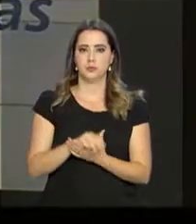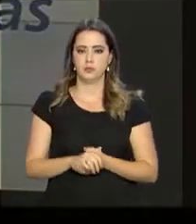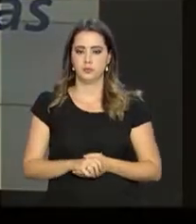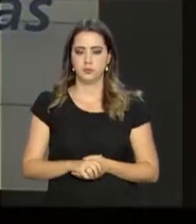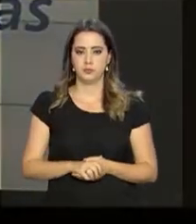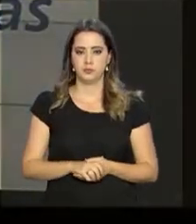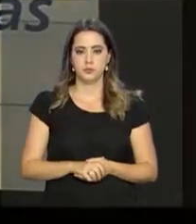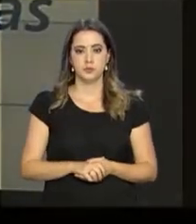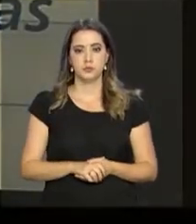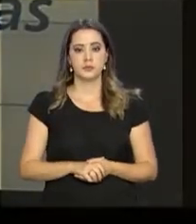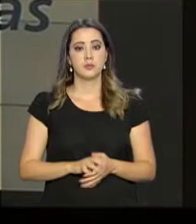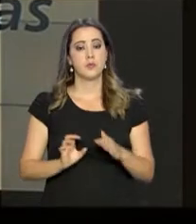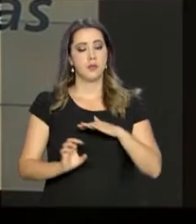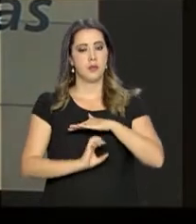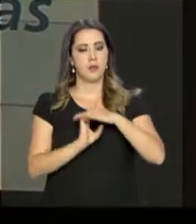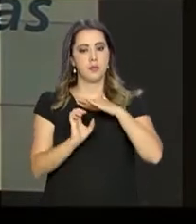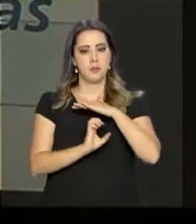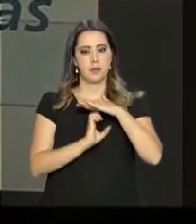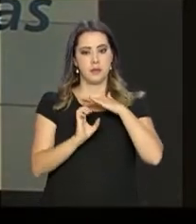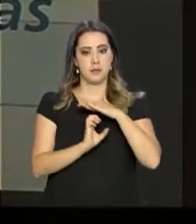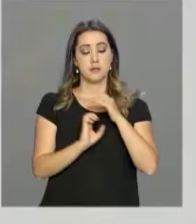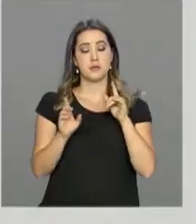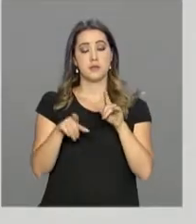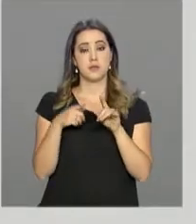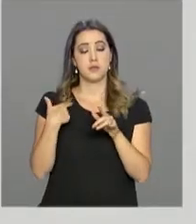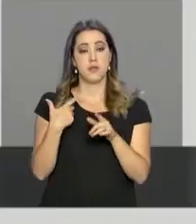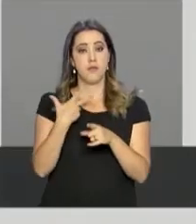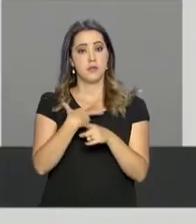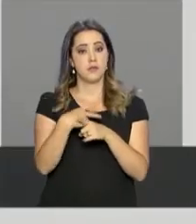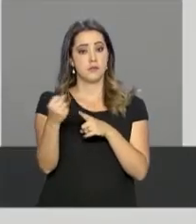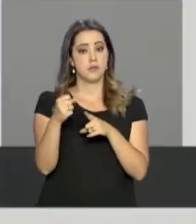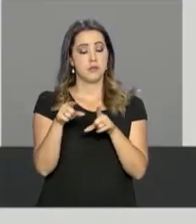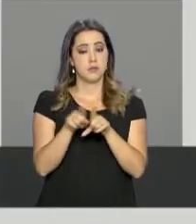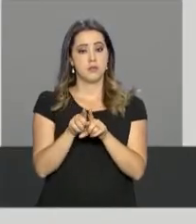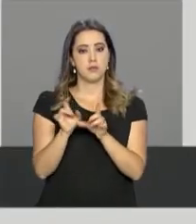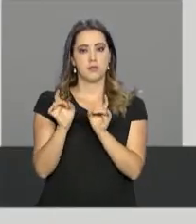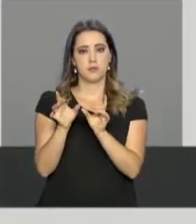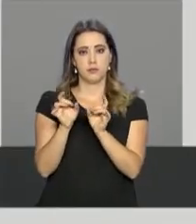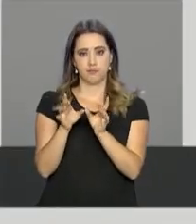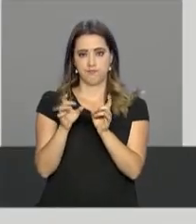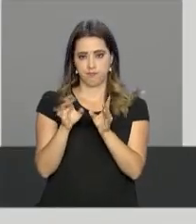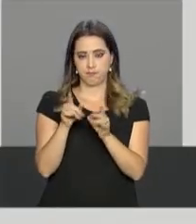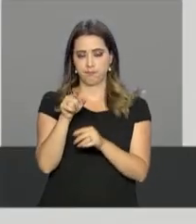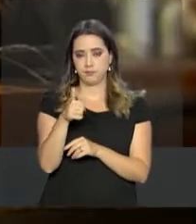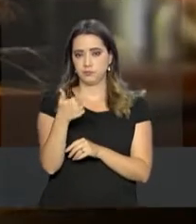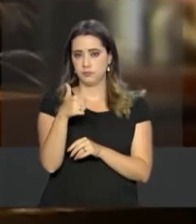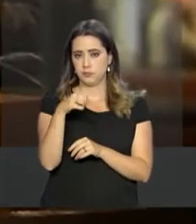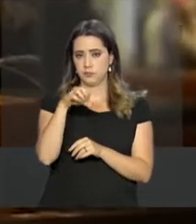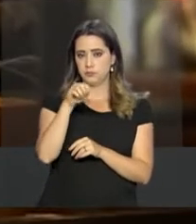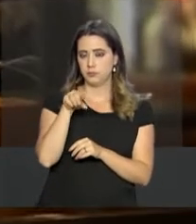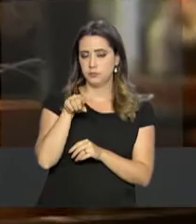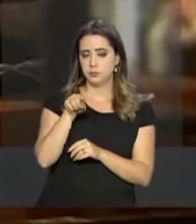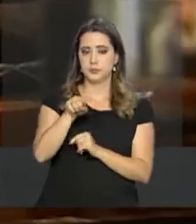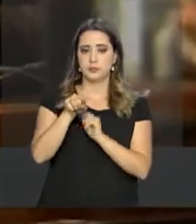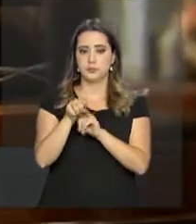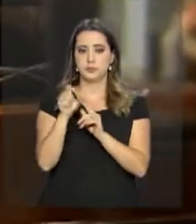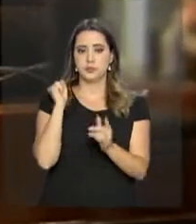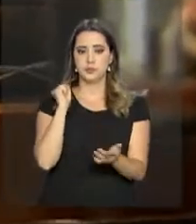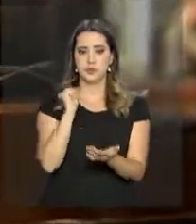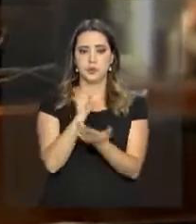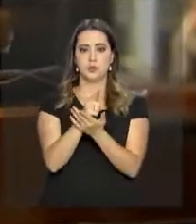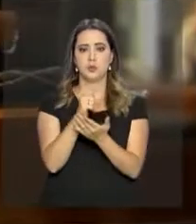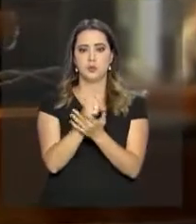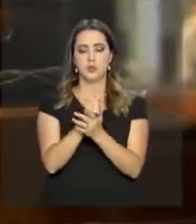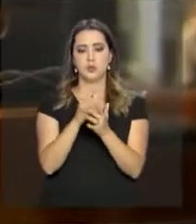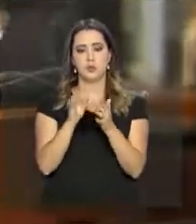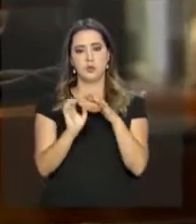a empresa equatorial energia venceu o leilão com 119 pontos e comprou a companhia energética